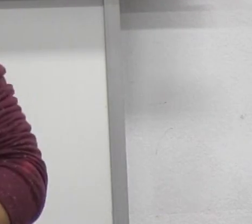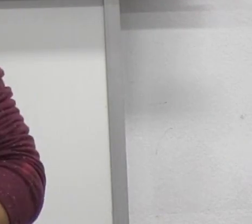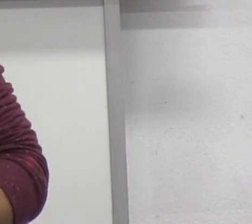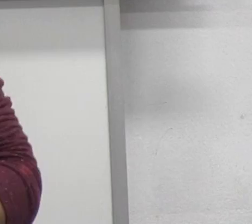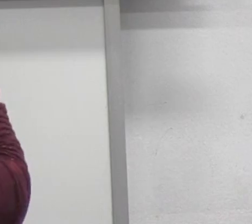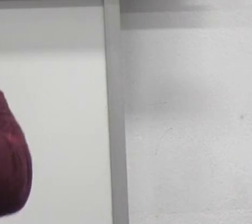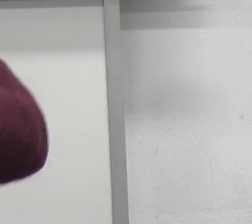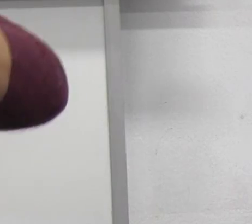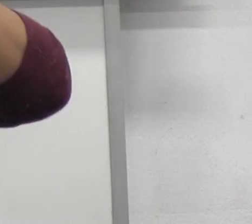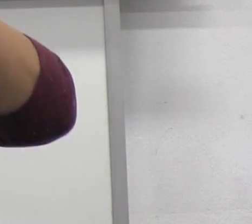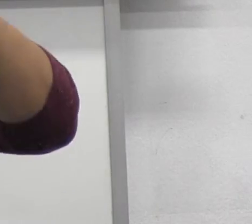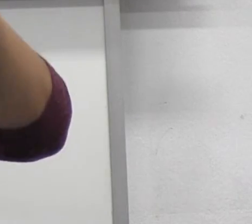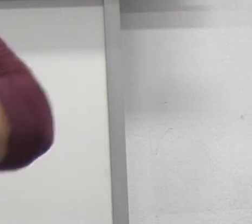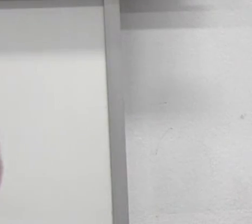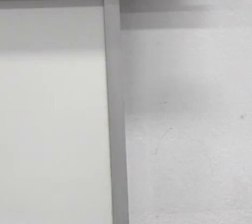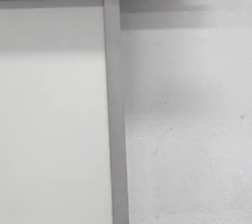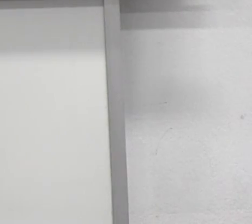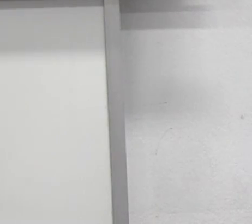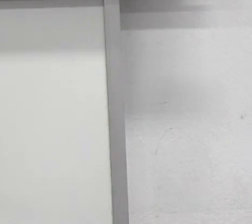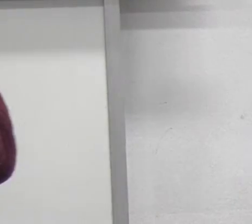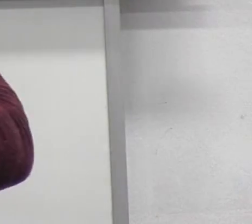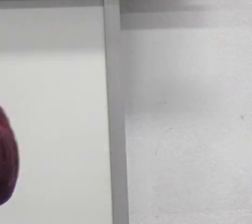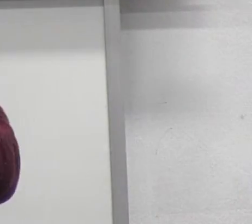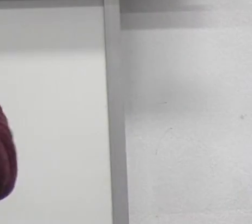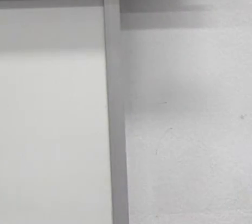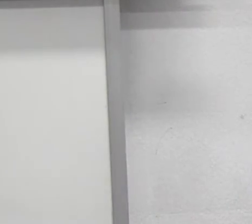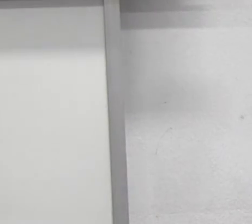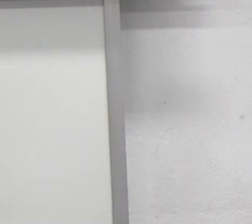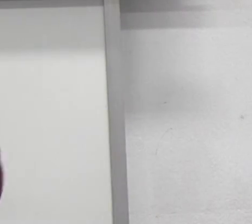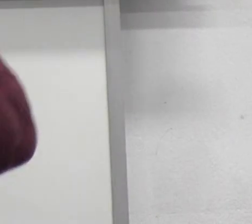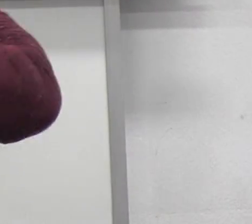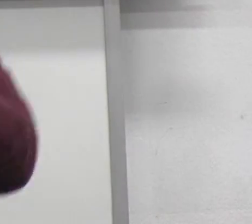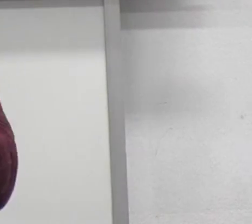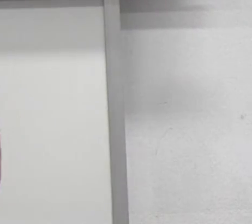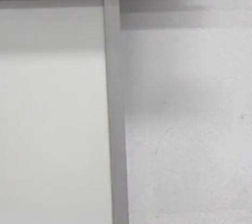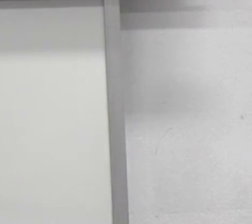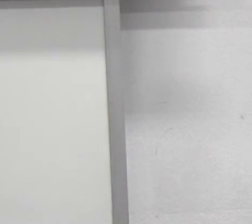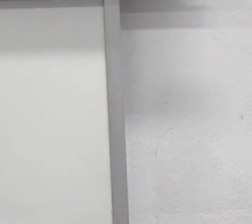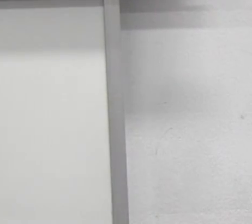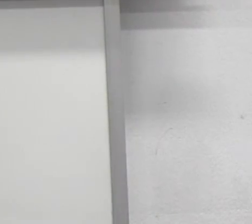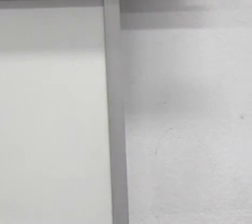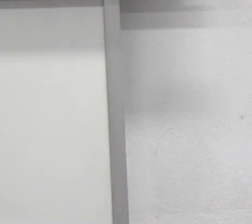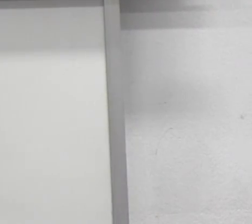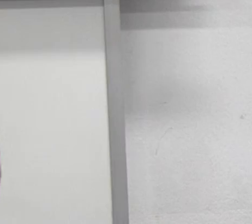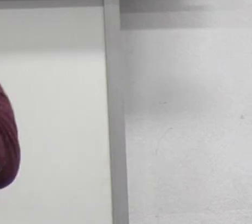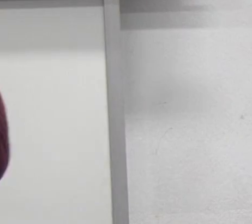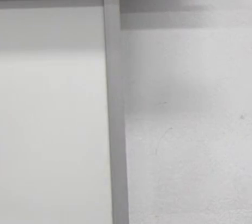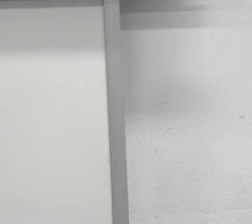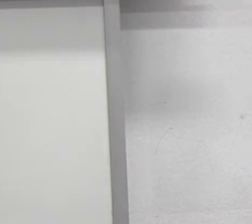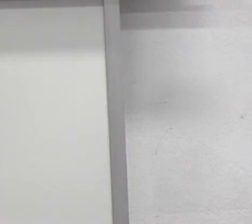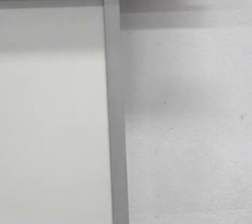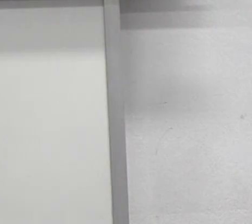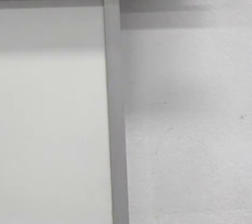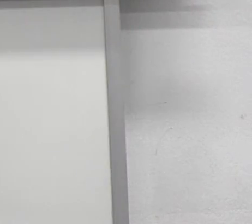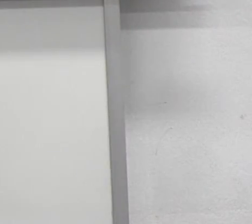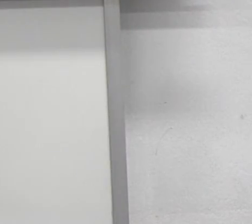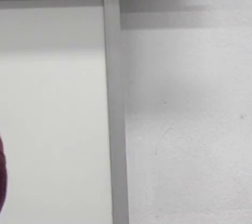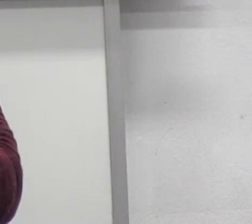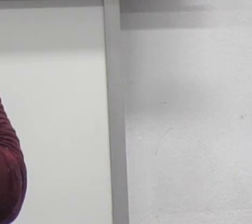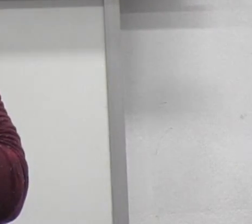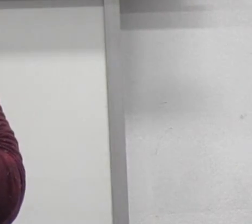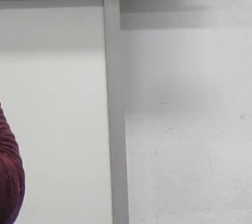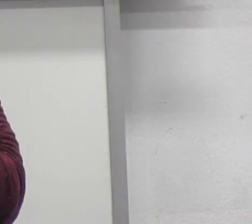todos. O ensino de português também tem que ter uma variação, né? Primeiro ano, segundo ano, terceiro ano,